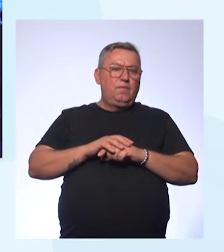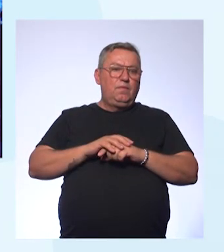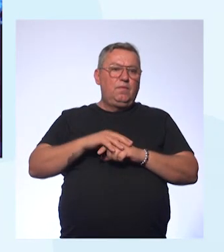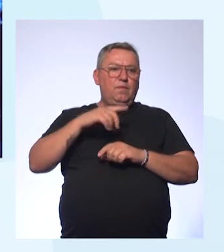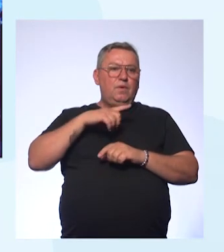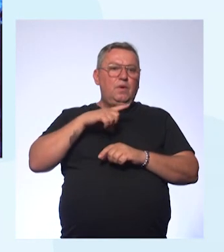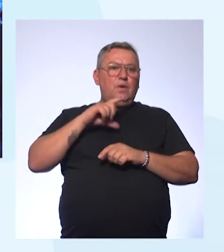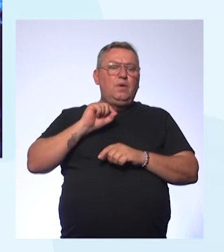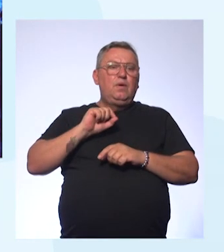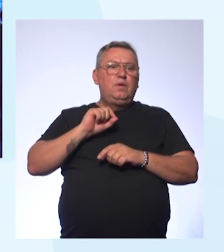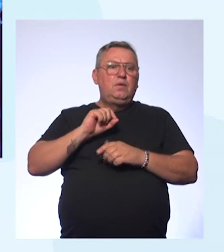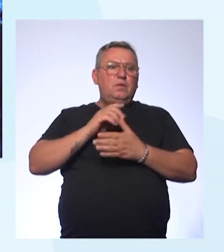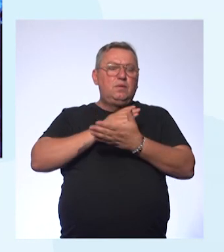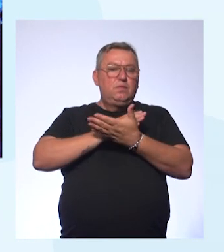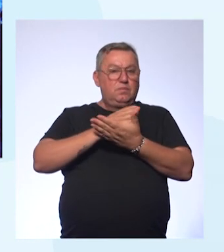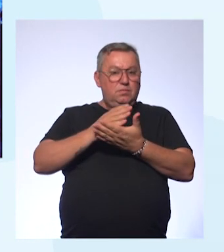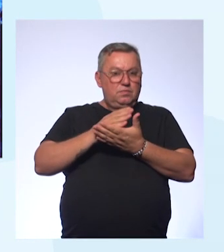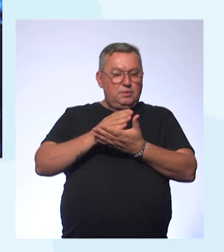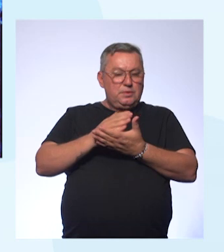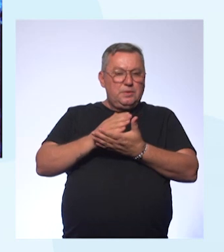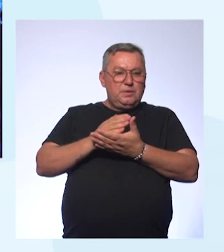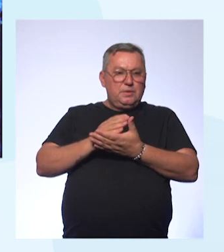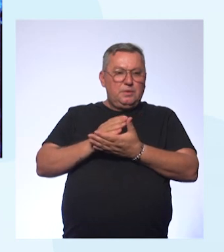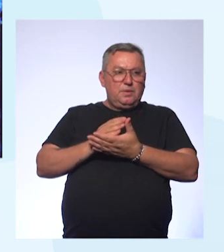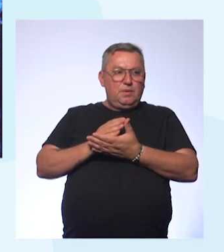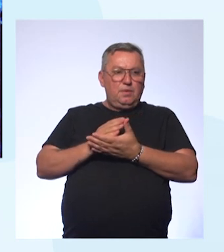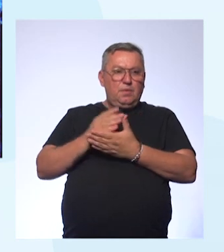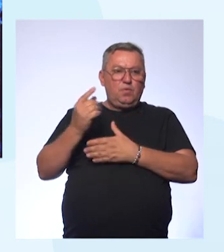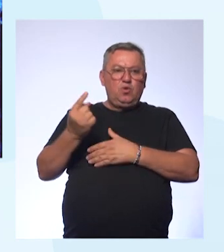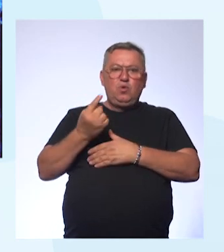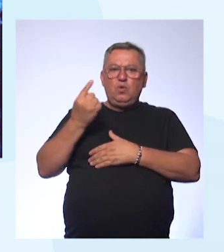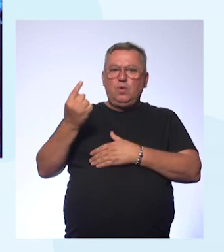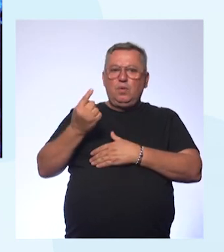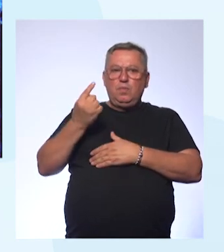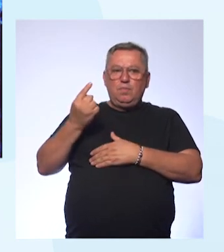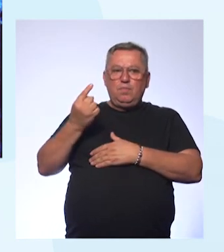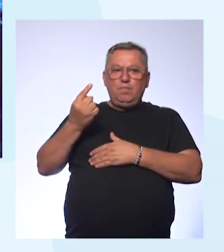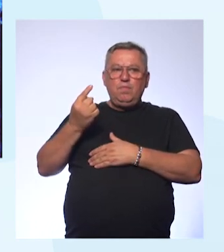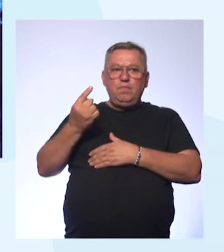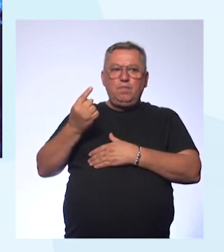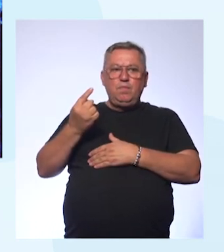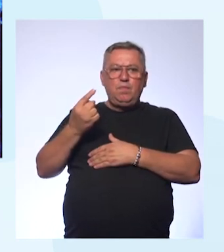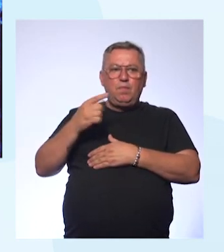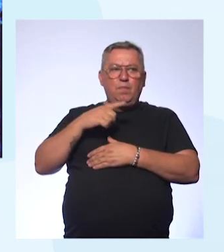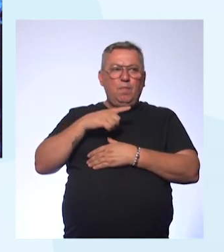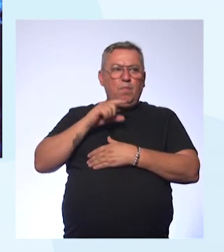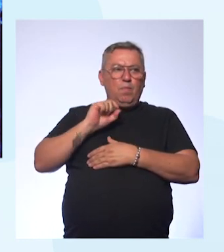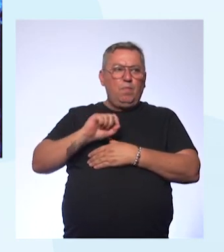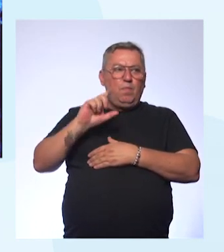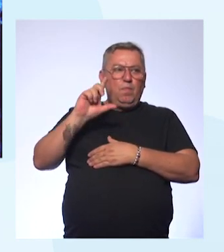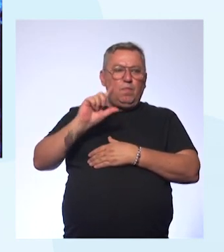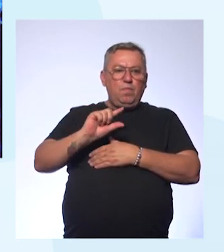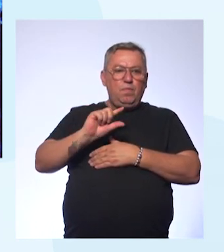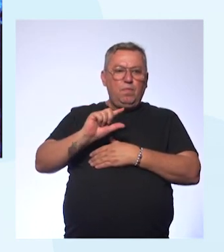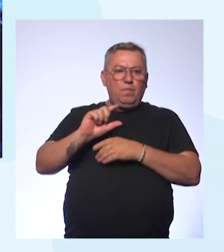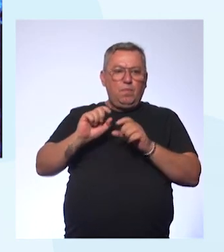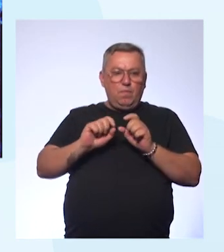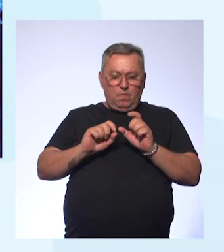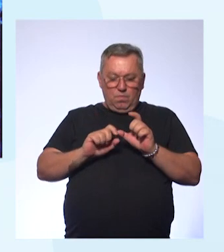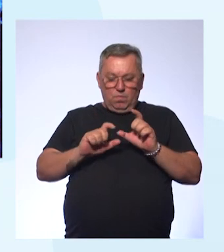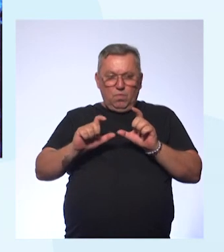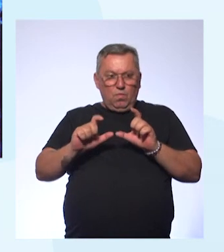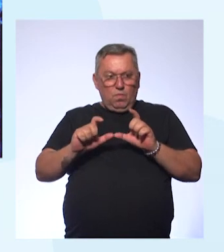está aqui isolado, provavelmente esse que está menorzinho ali é um broto